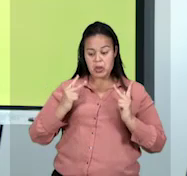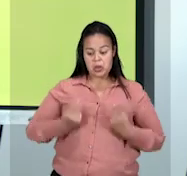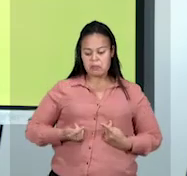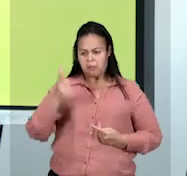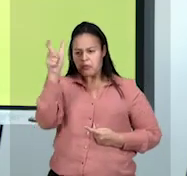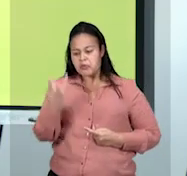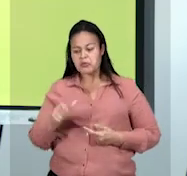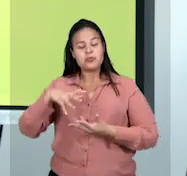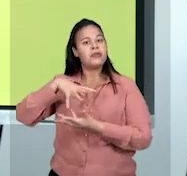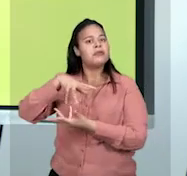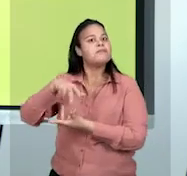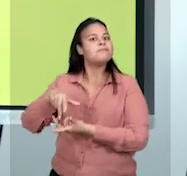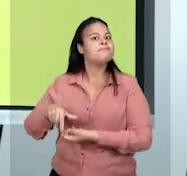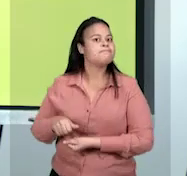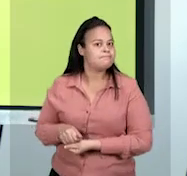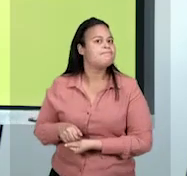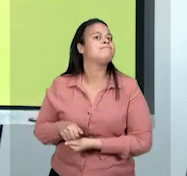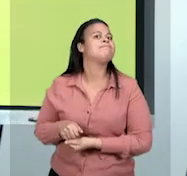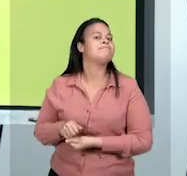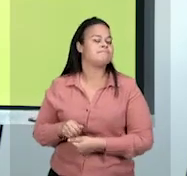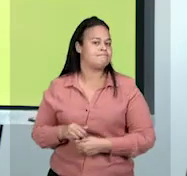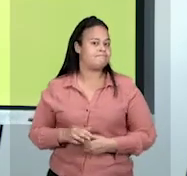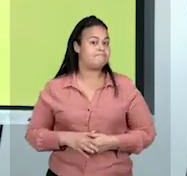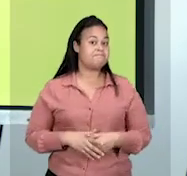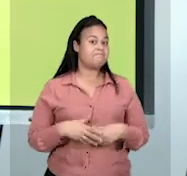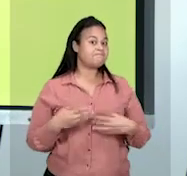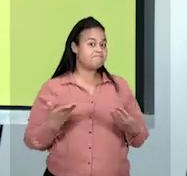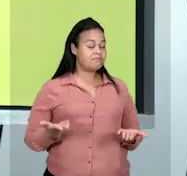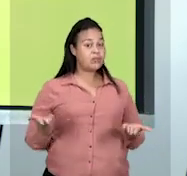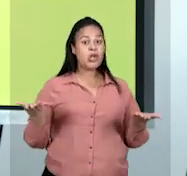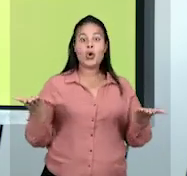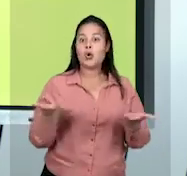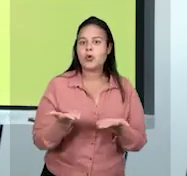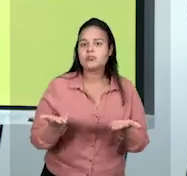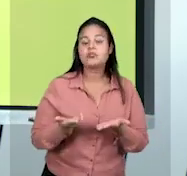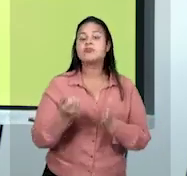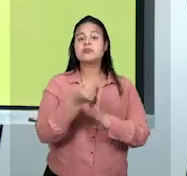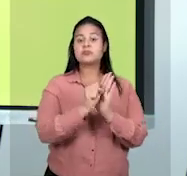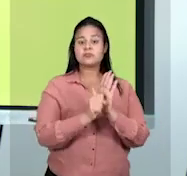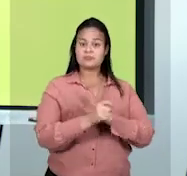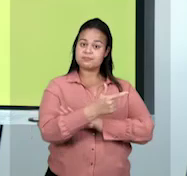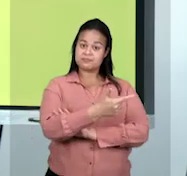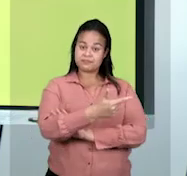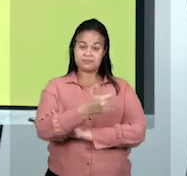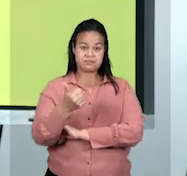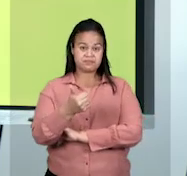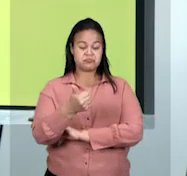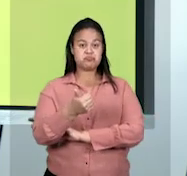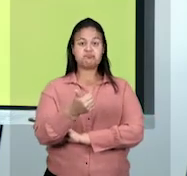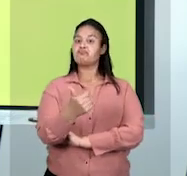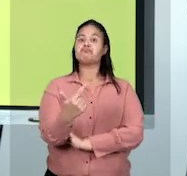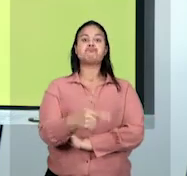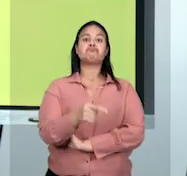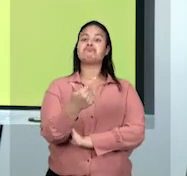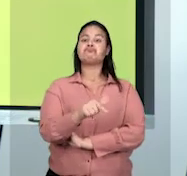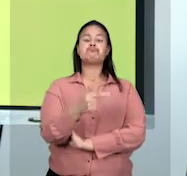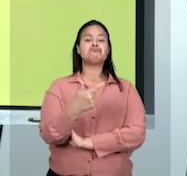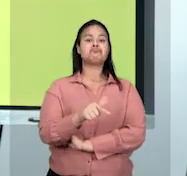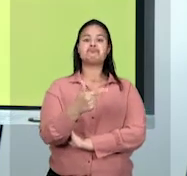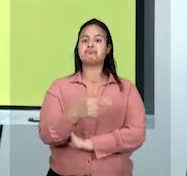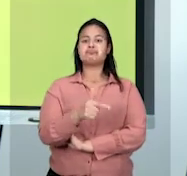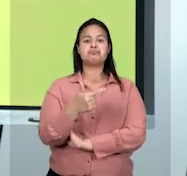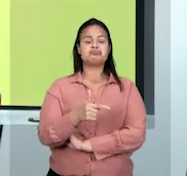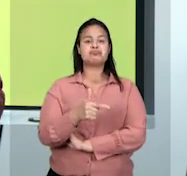no mundo. E aí hoje, no século XXI, nós ainda não temos muito original